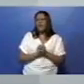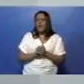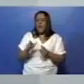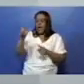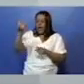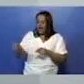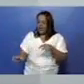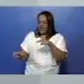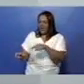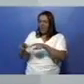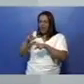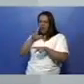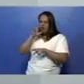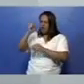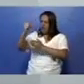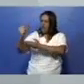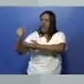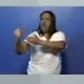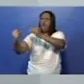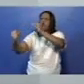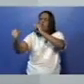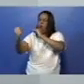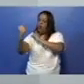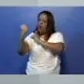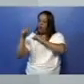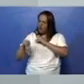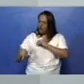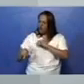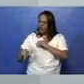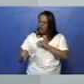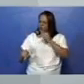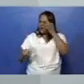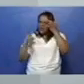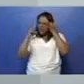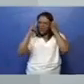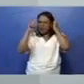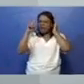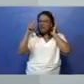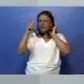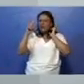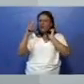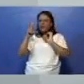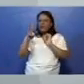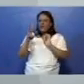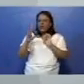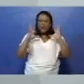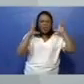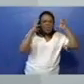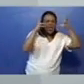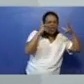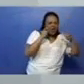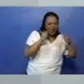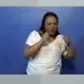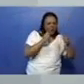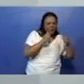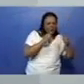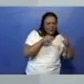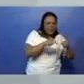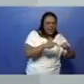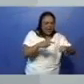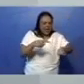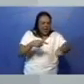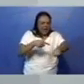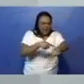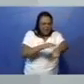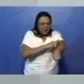Hércules, super forte, musculoso. E ele usa, então, lembra que nós falamos do leão de Nemeia? Que ele era impenetrável. Como